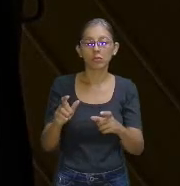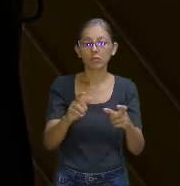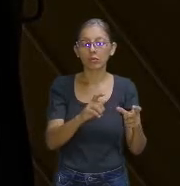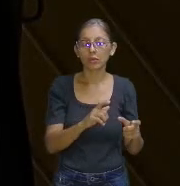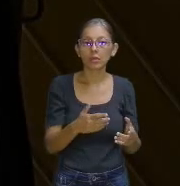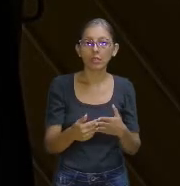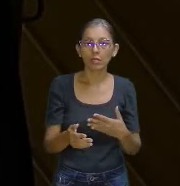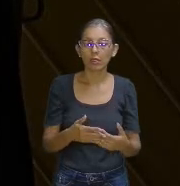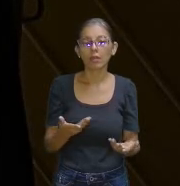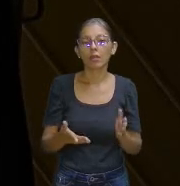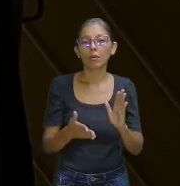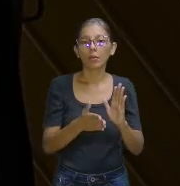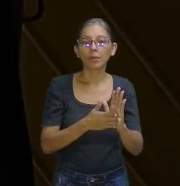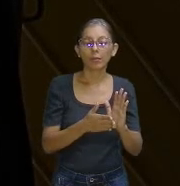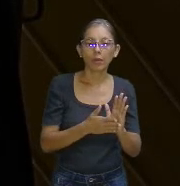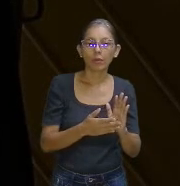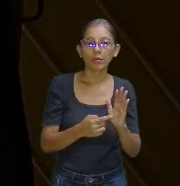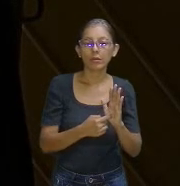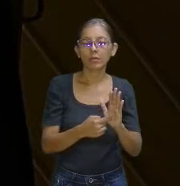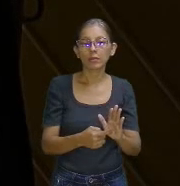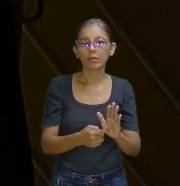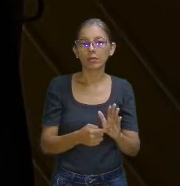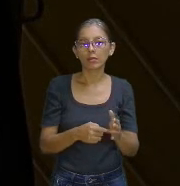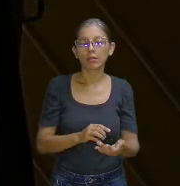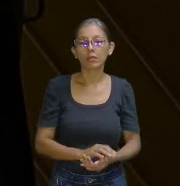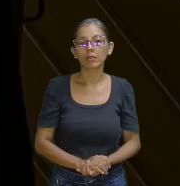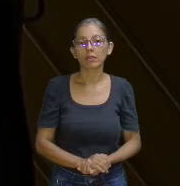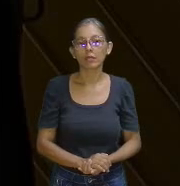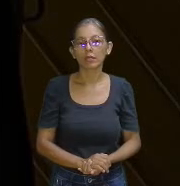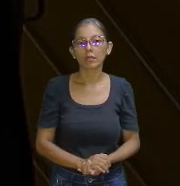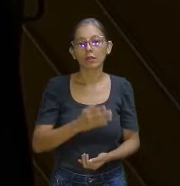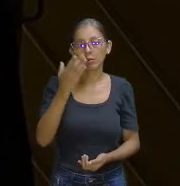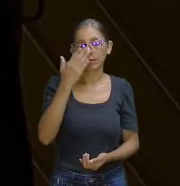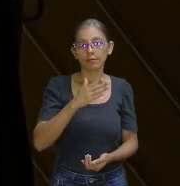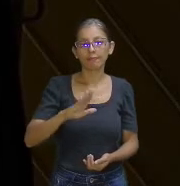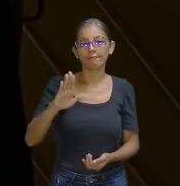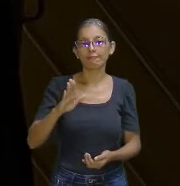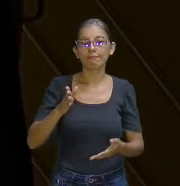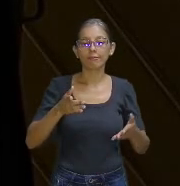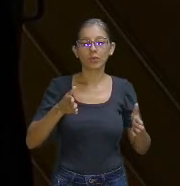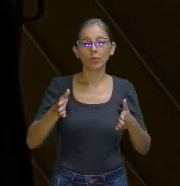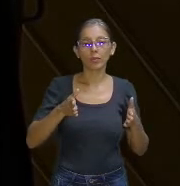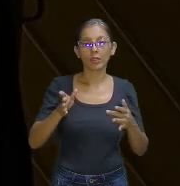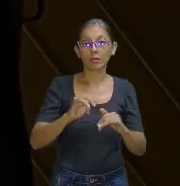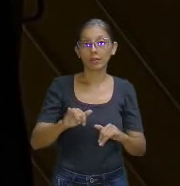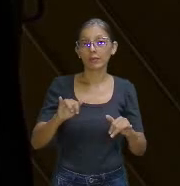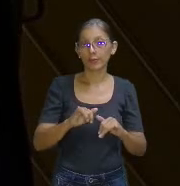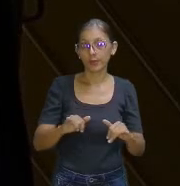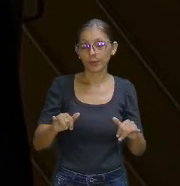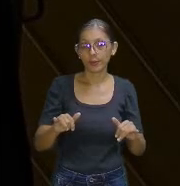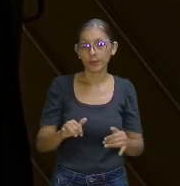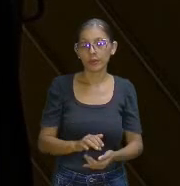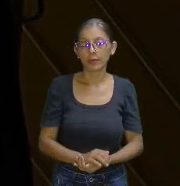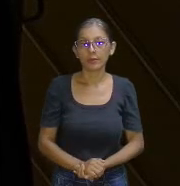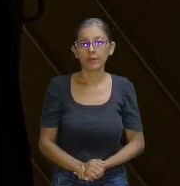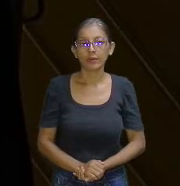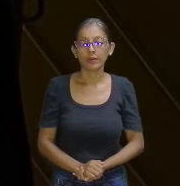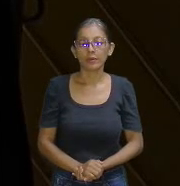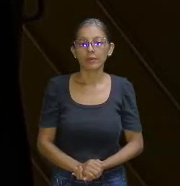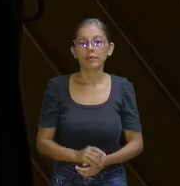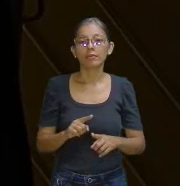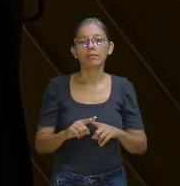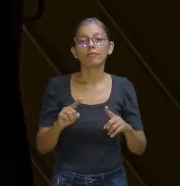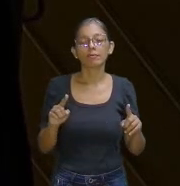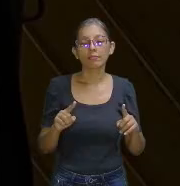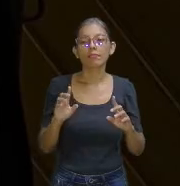de propostas ou compromissos políticos, a exemplo de promessas de campanha. Como prova do alegado ilícito, invocam as prestações de